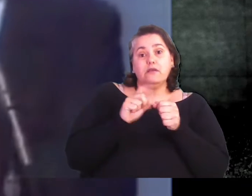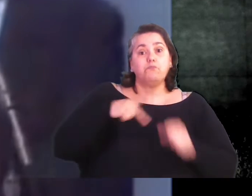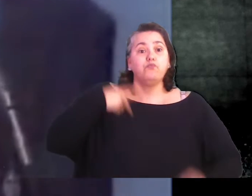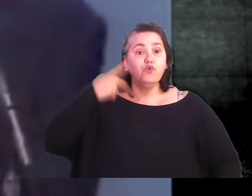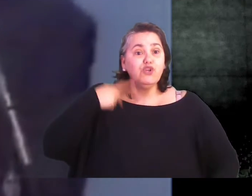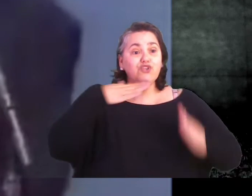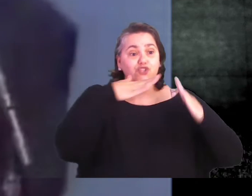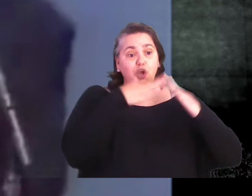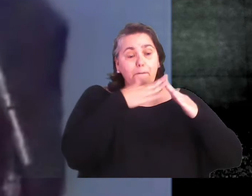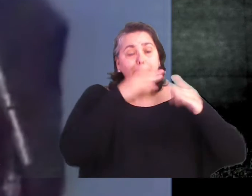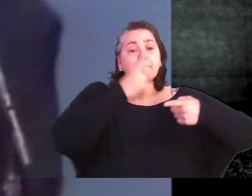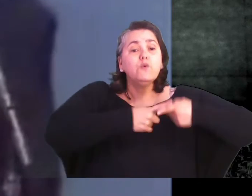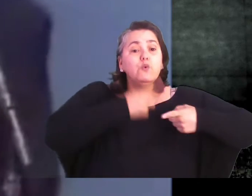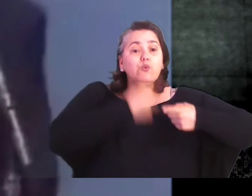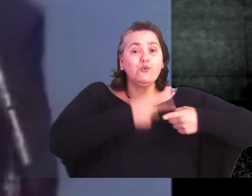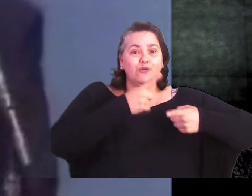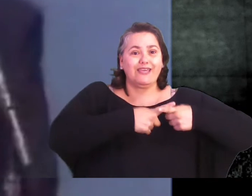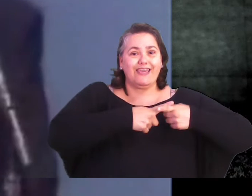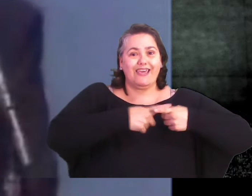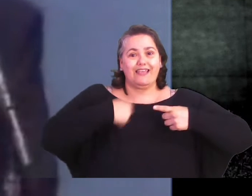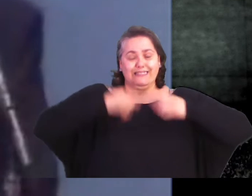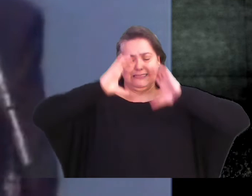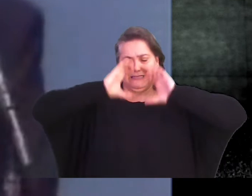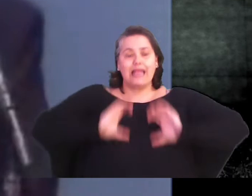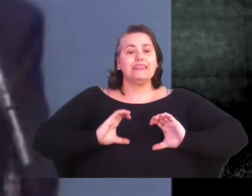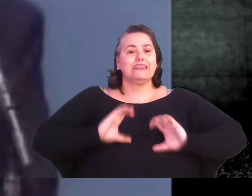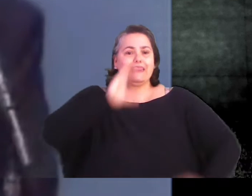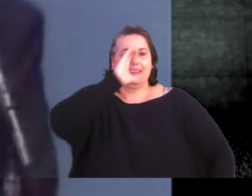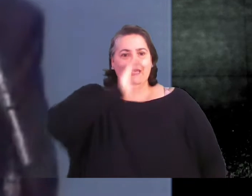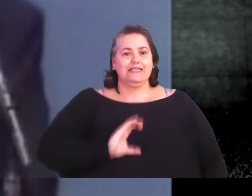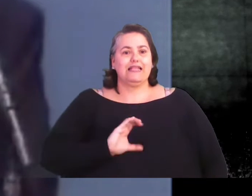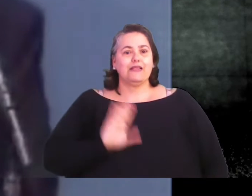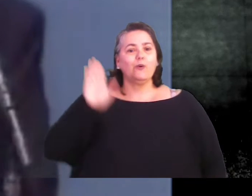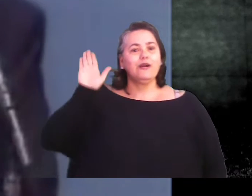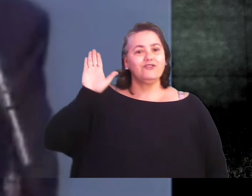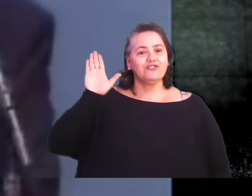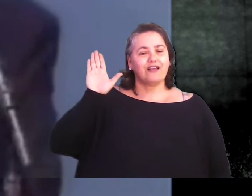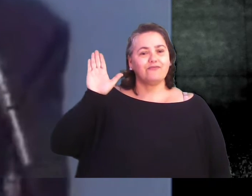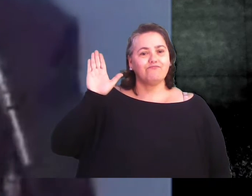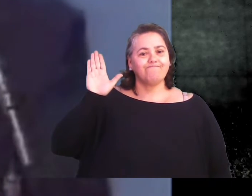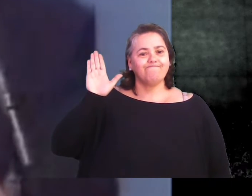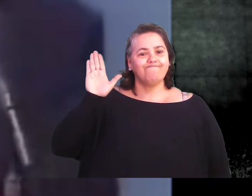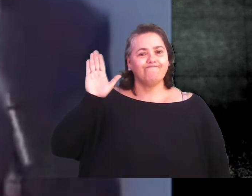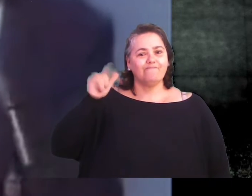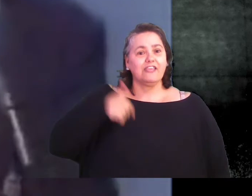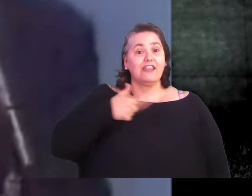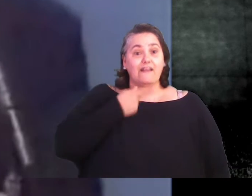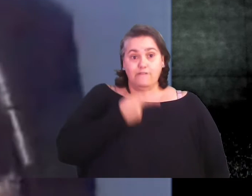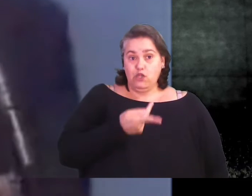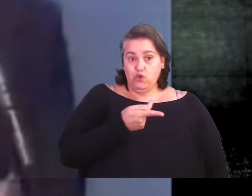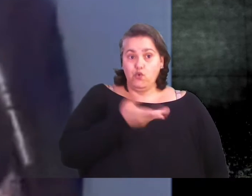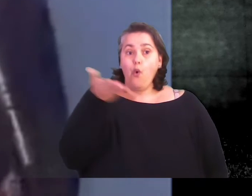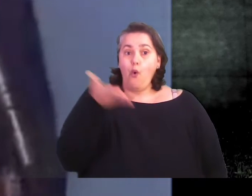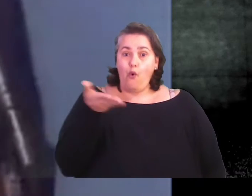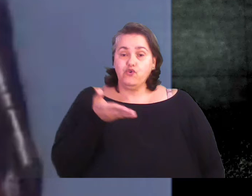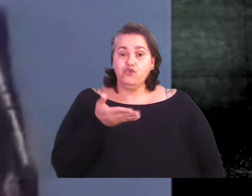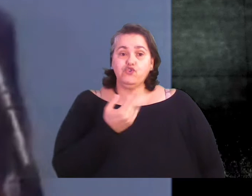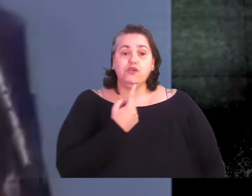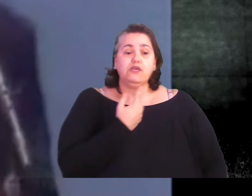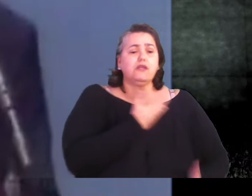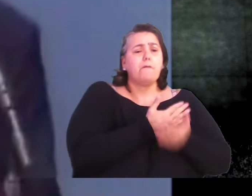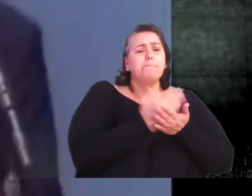habitacional porque esse cidadão que é candidato, que está falando com vocês desde